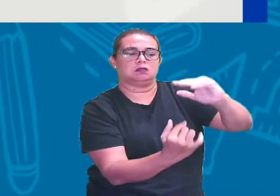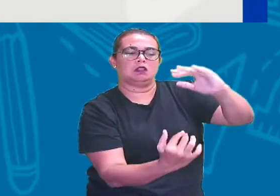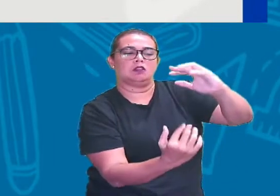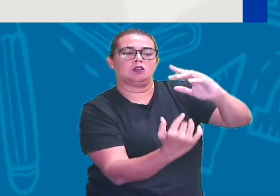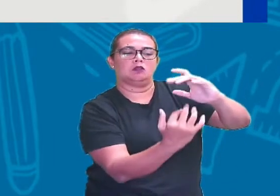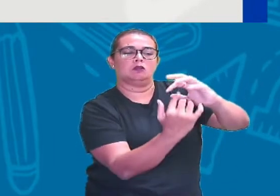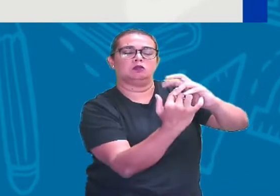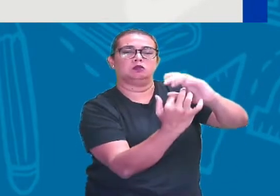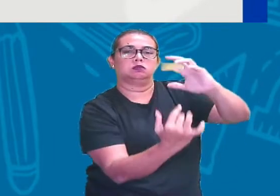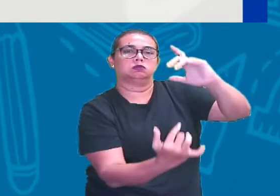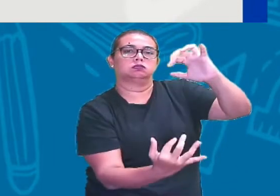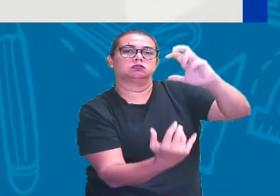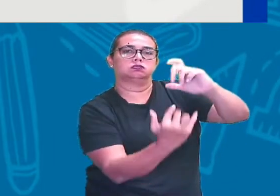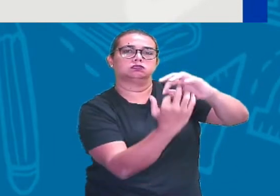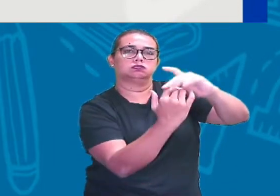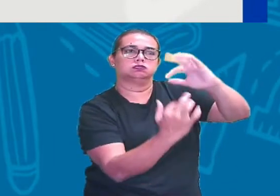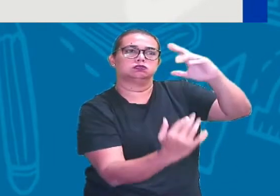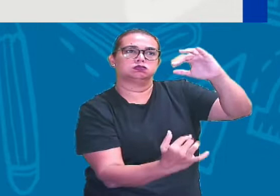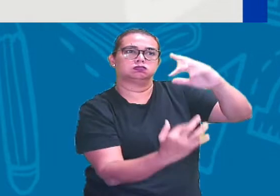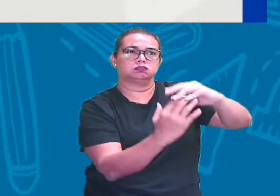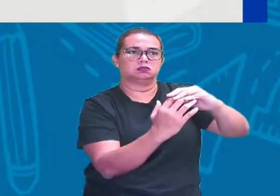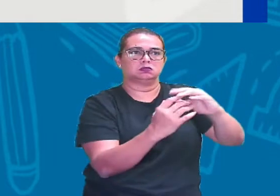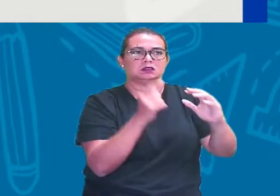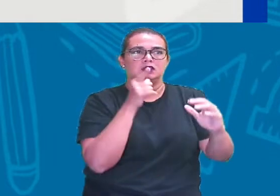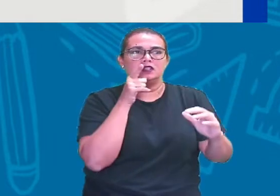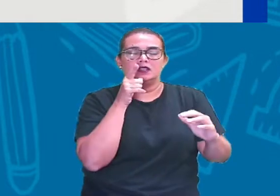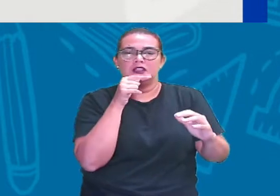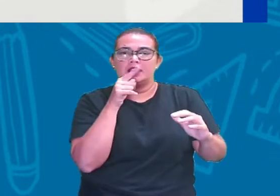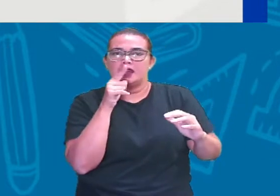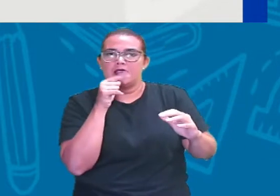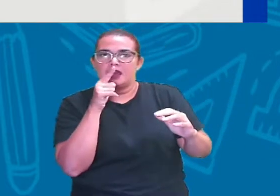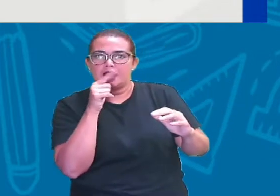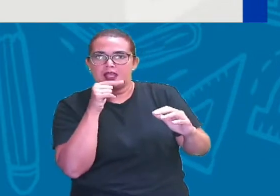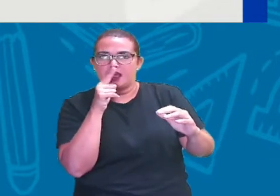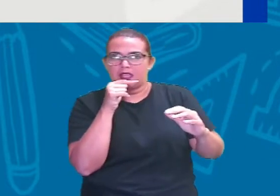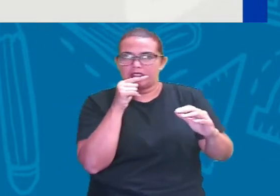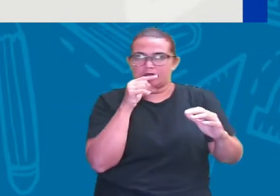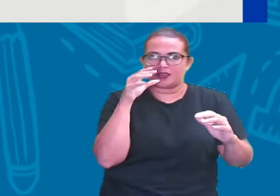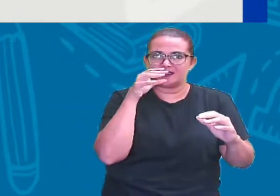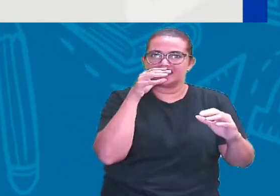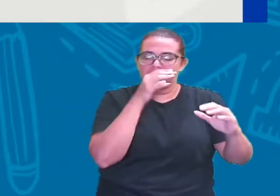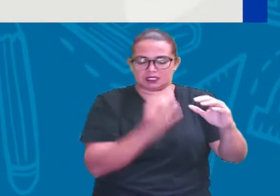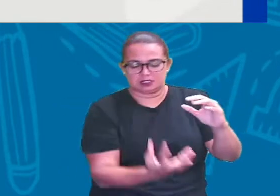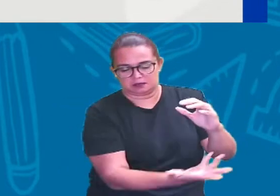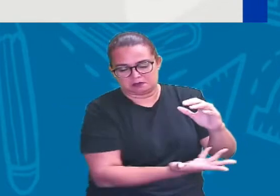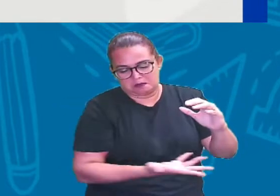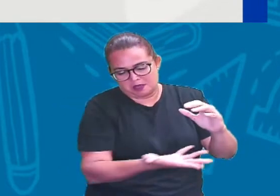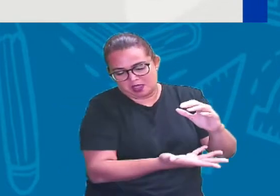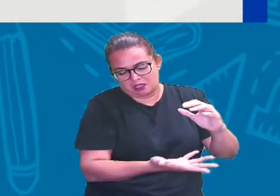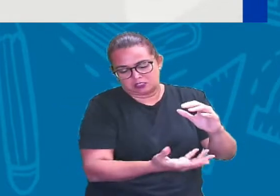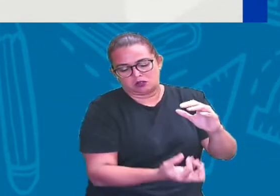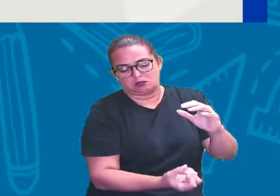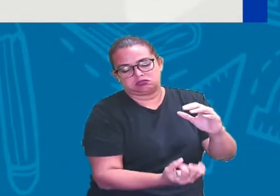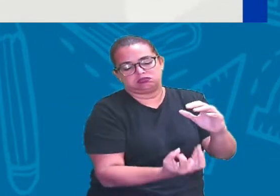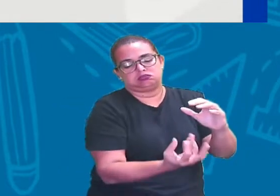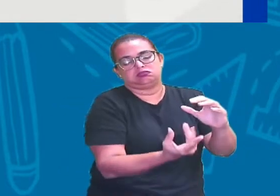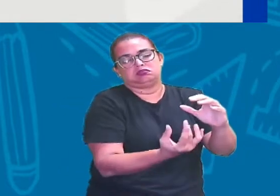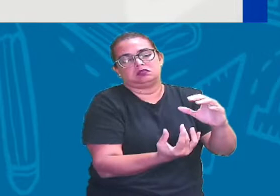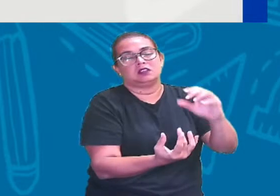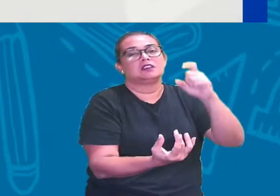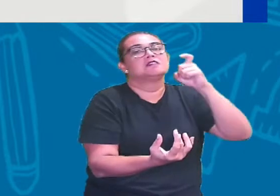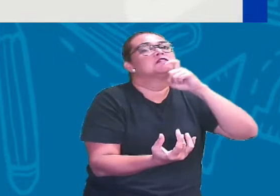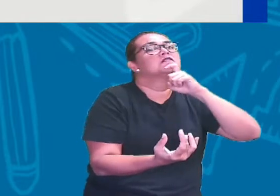calor, a água mais quente sobe, a água mais fria desce, a água mais quente sobe, a água mais fria desce. E assim vai